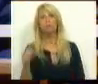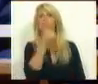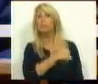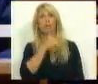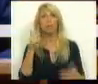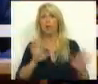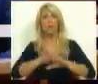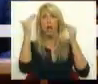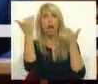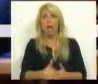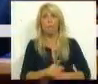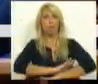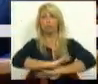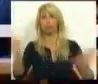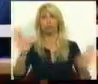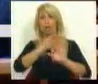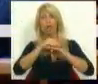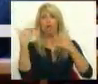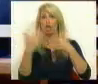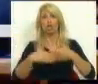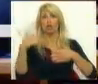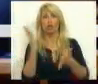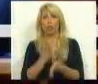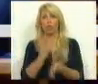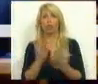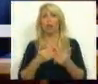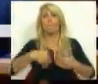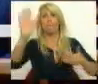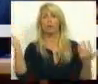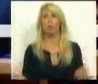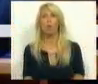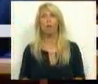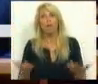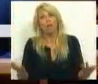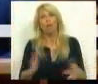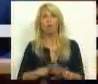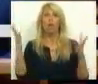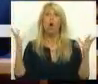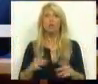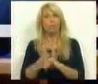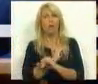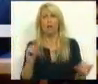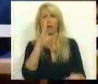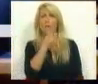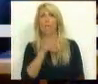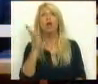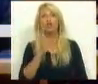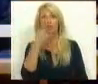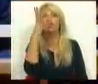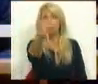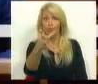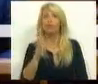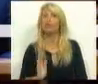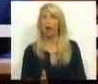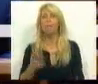para além do limite. E por isso este orçamento é mau demais. É, aliás, inexecuível, como já dissemos. Mas pior ainda,